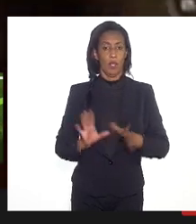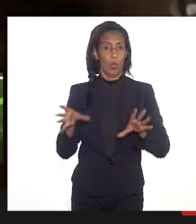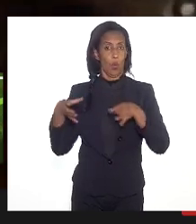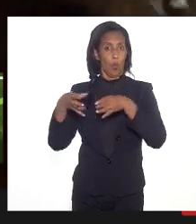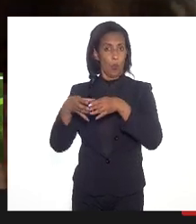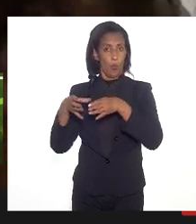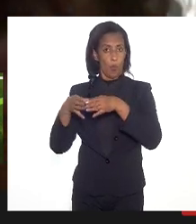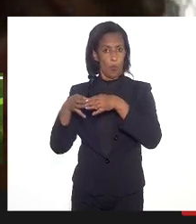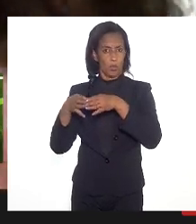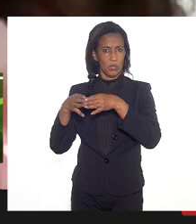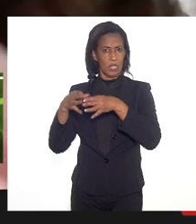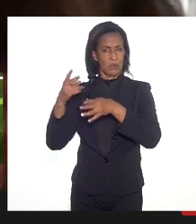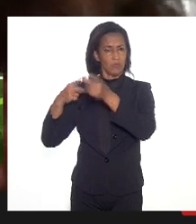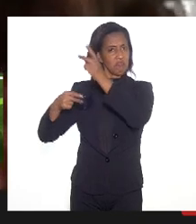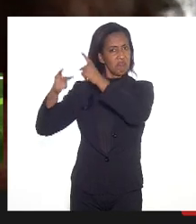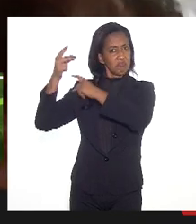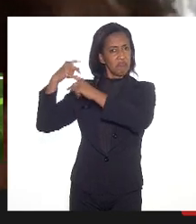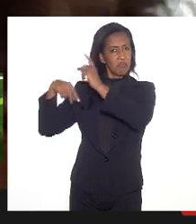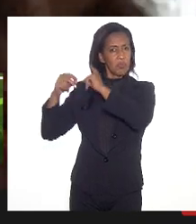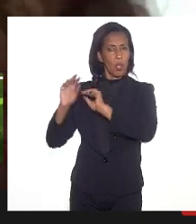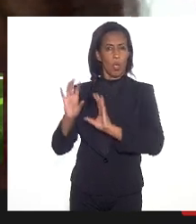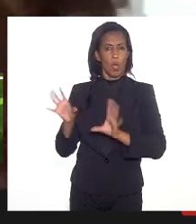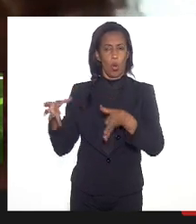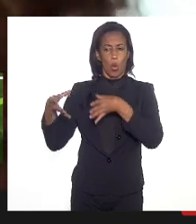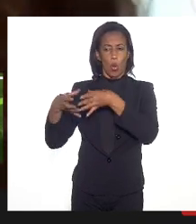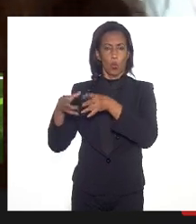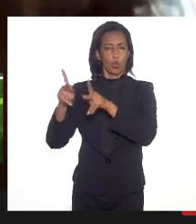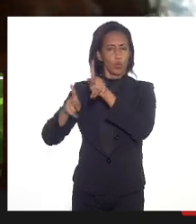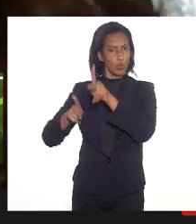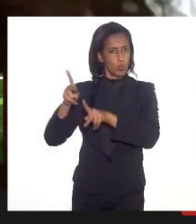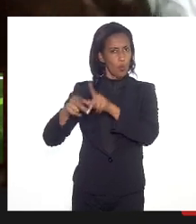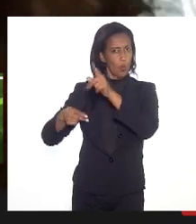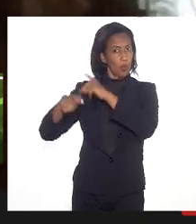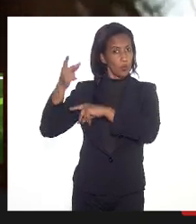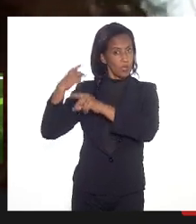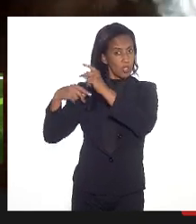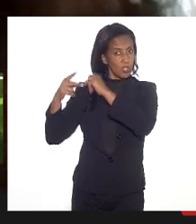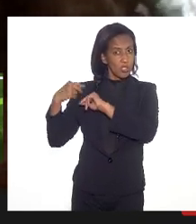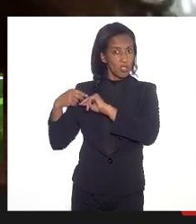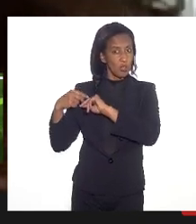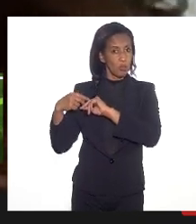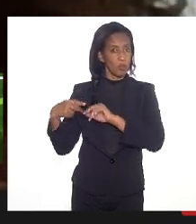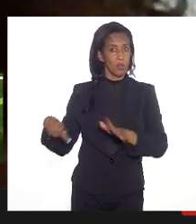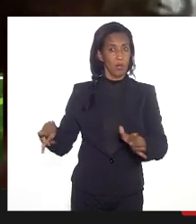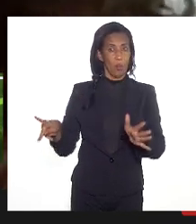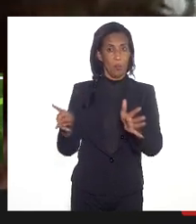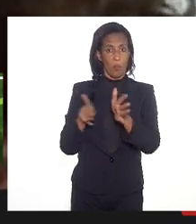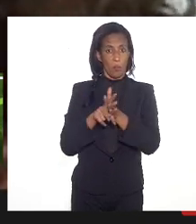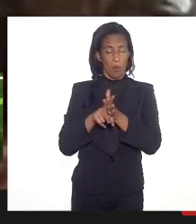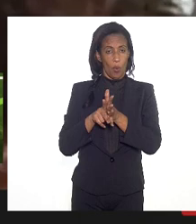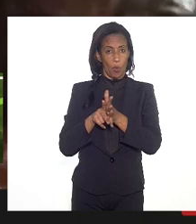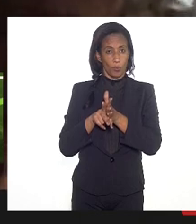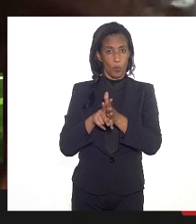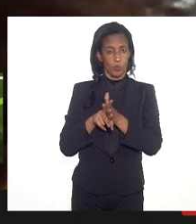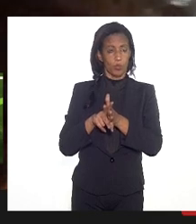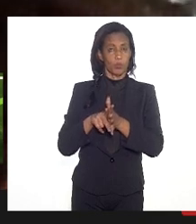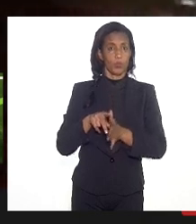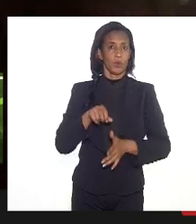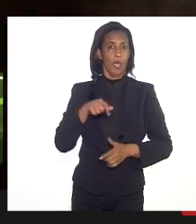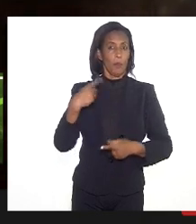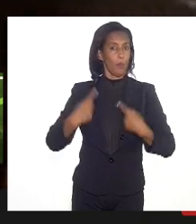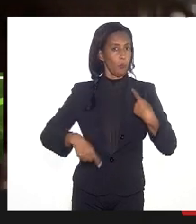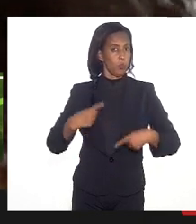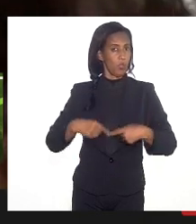comunidades tradicionais, os povos tradicionais são sujeitos das políticas públicas, ele